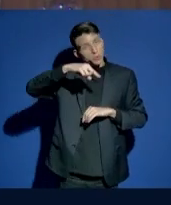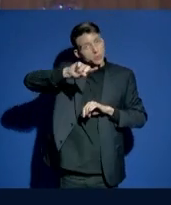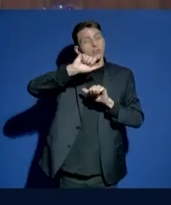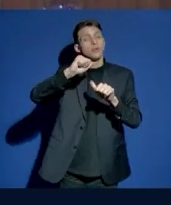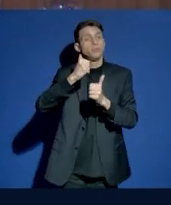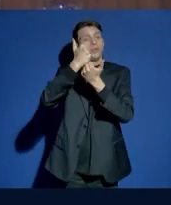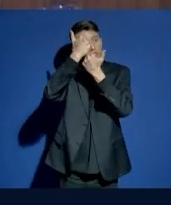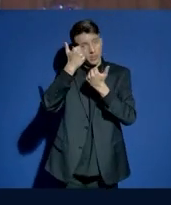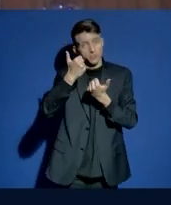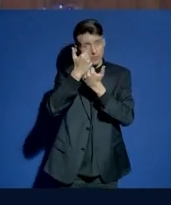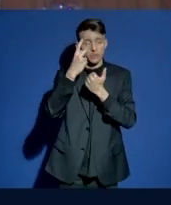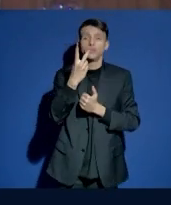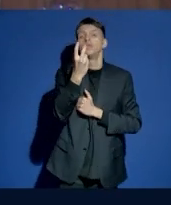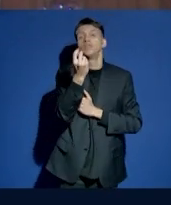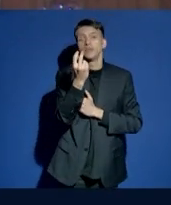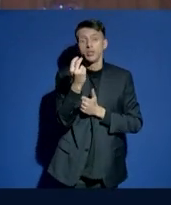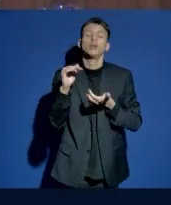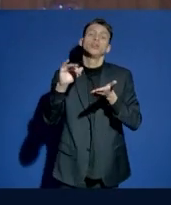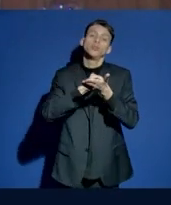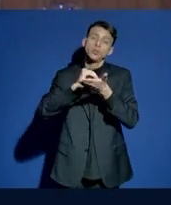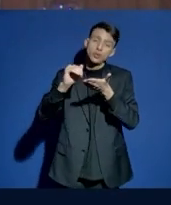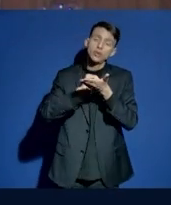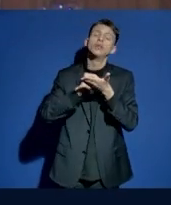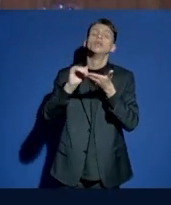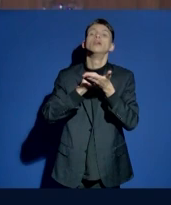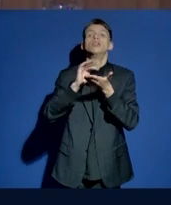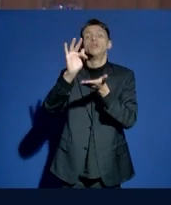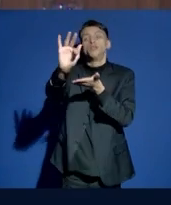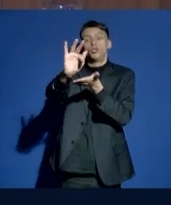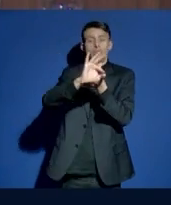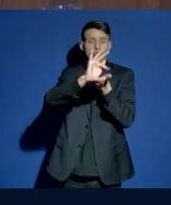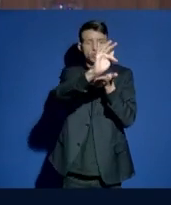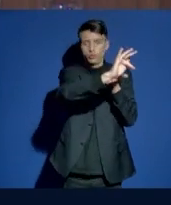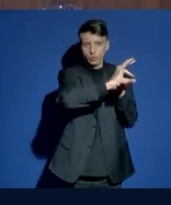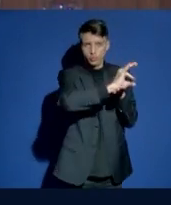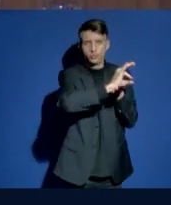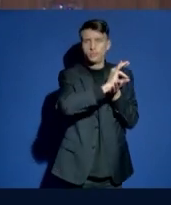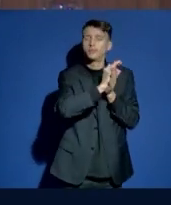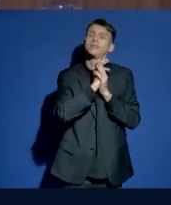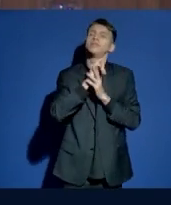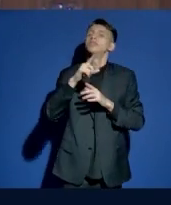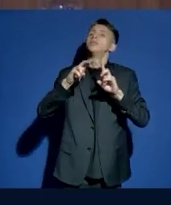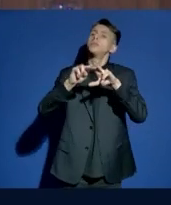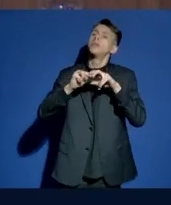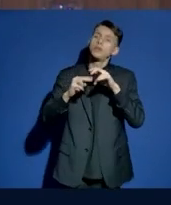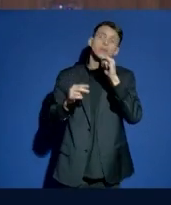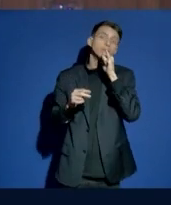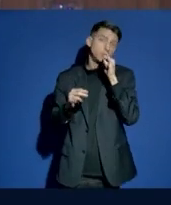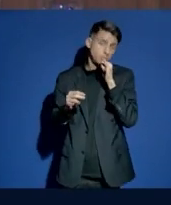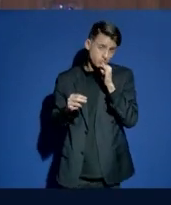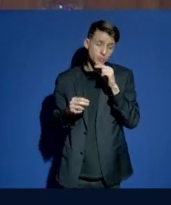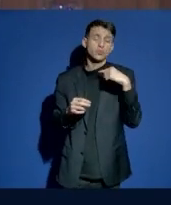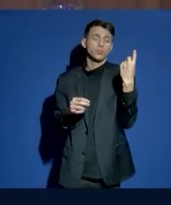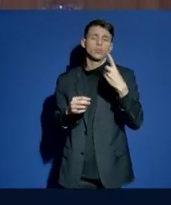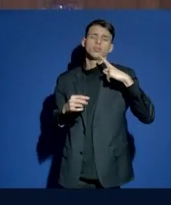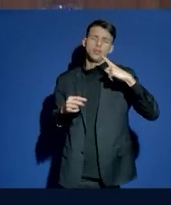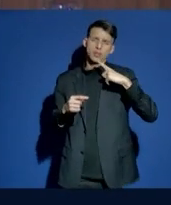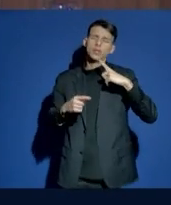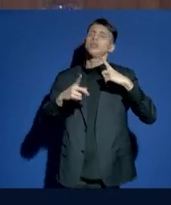apoiamos os fornecedores que nós bloqueamos, por exemplo, porque tem algum problema. Nós